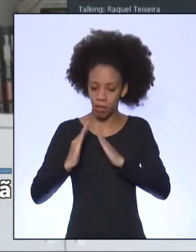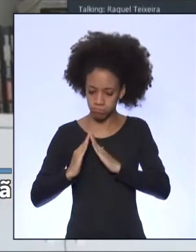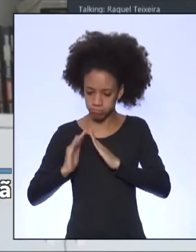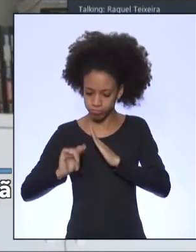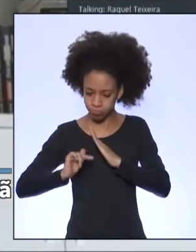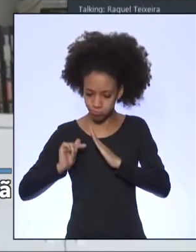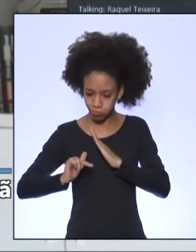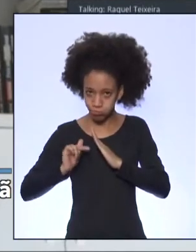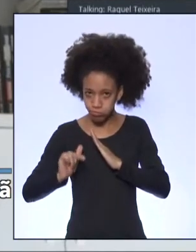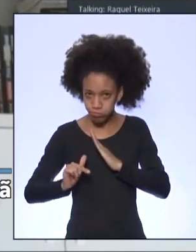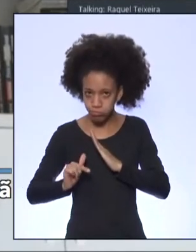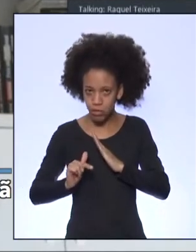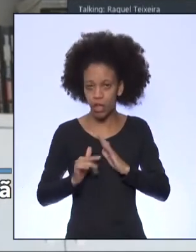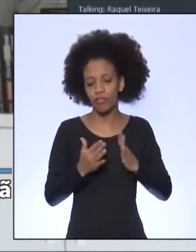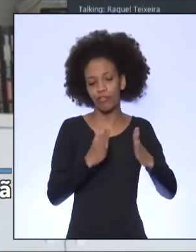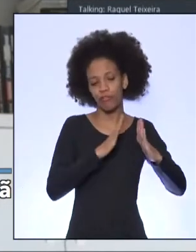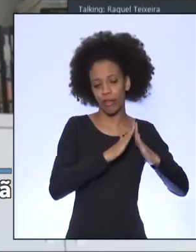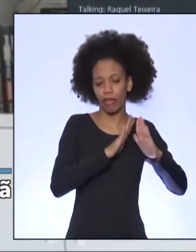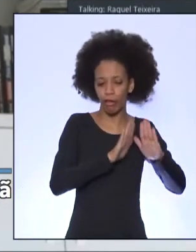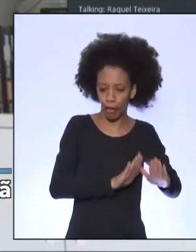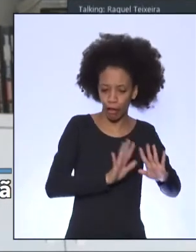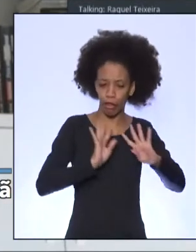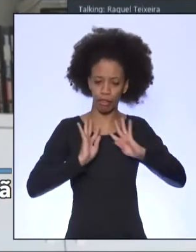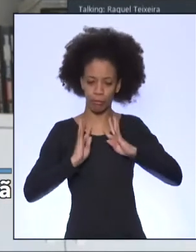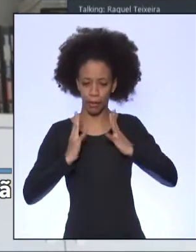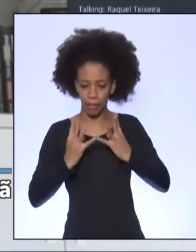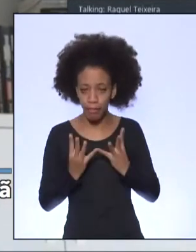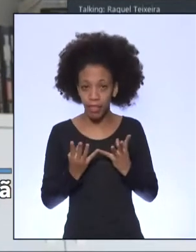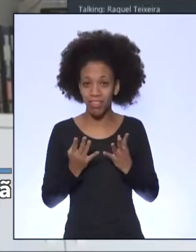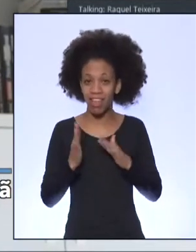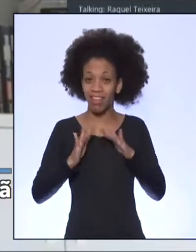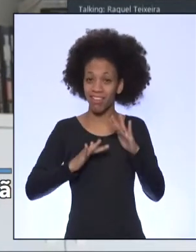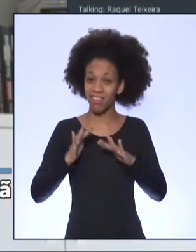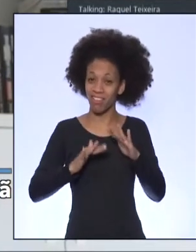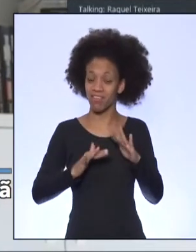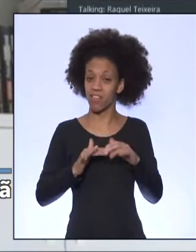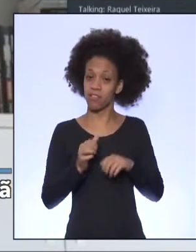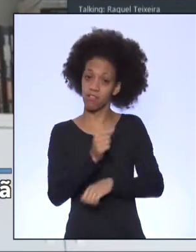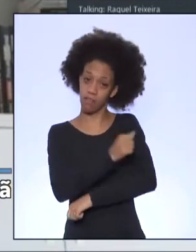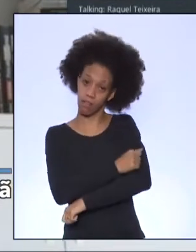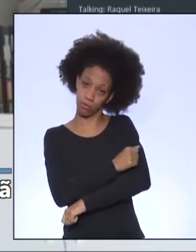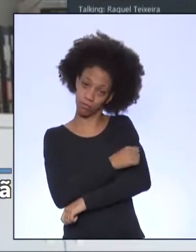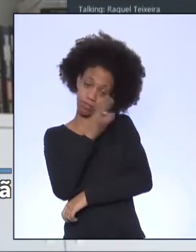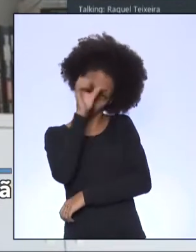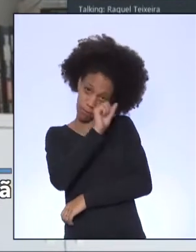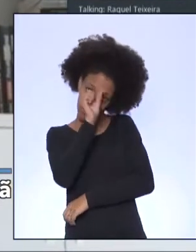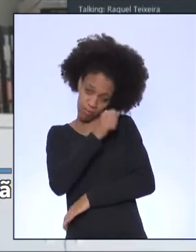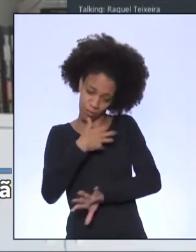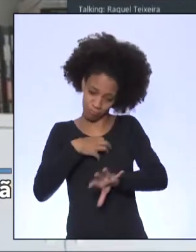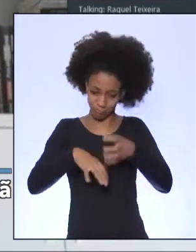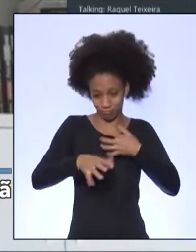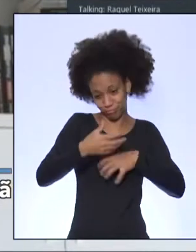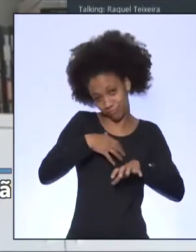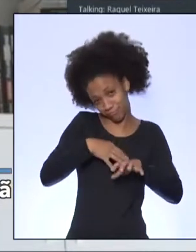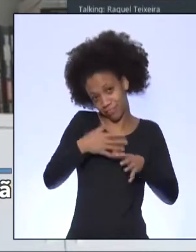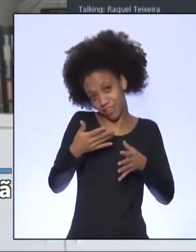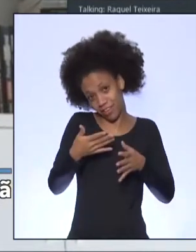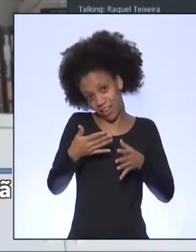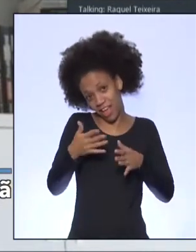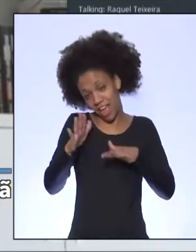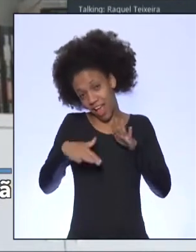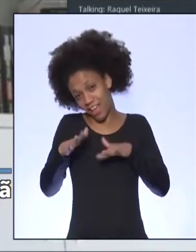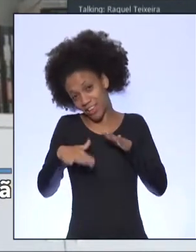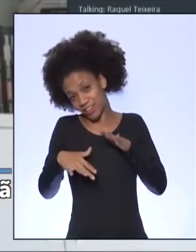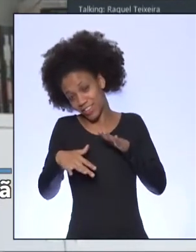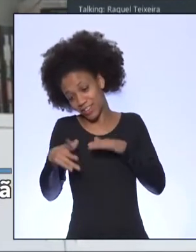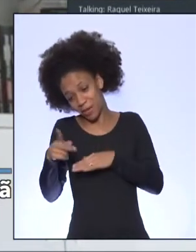de quarentena, de ficar em casa, em que às vezes a gente é aluno, porque está aprendendo um jeito novo de trabalhar, às vezes a gente